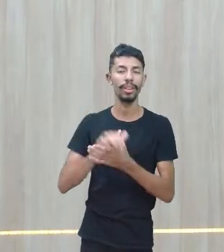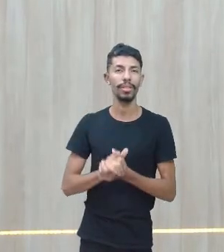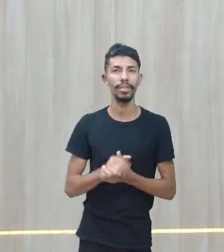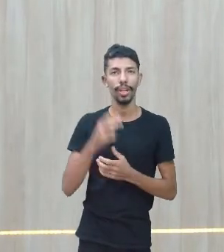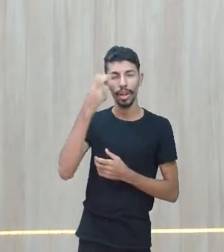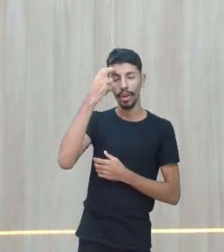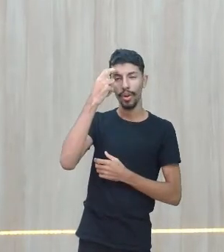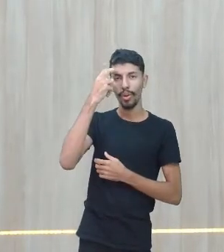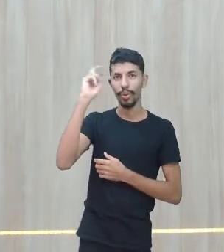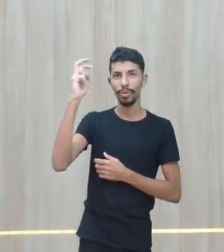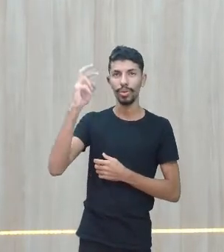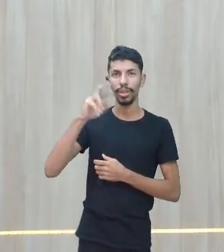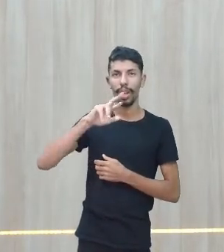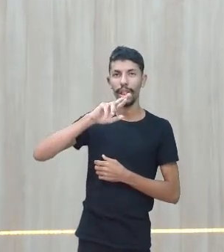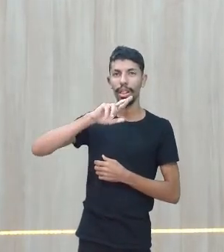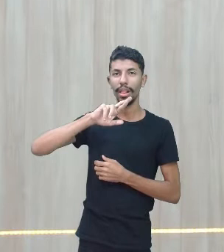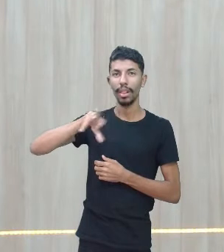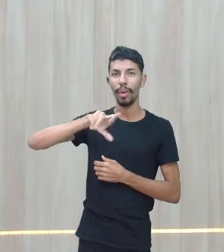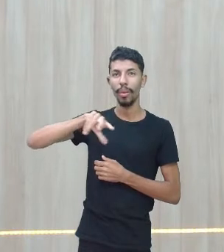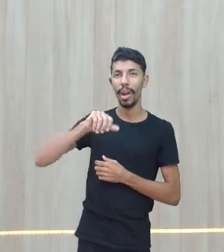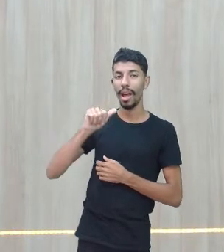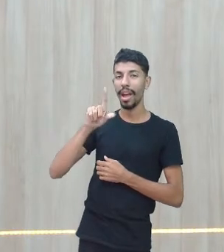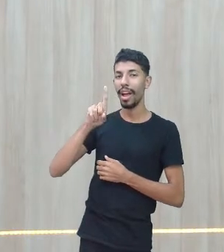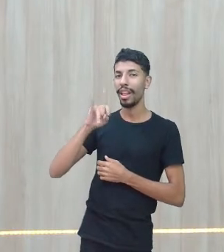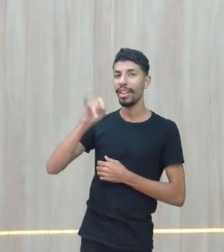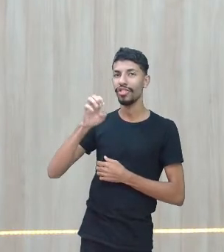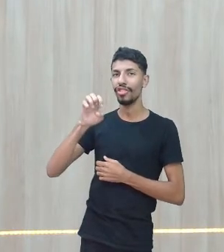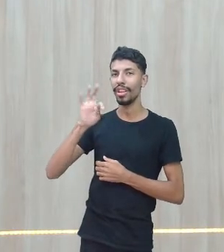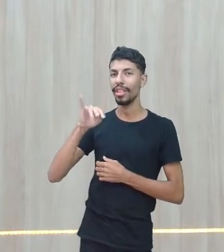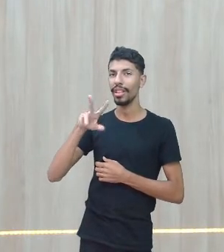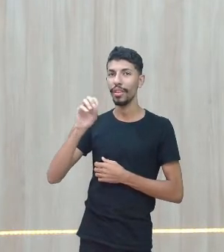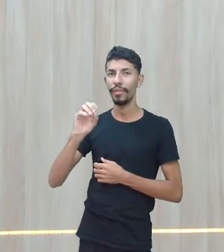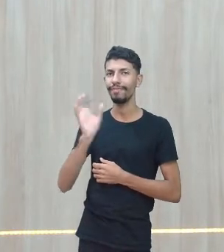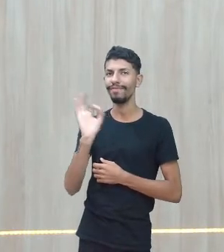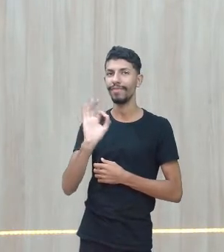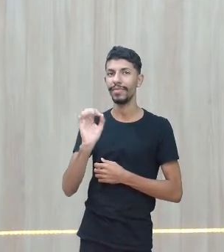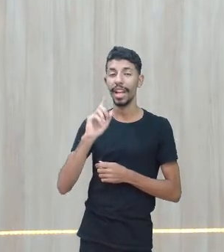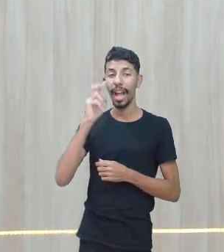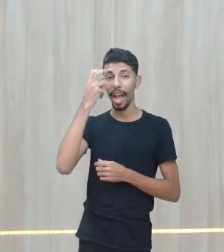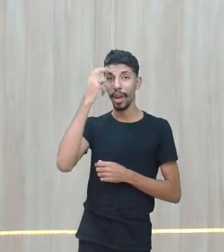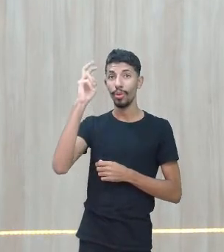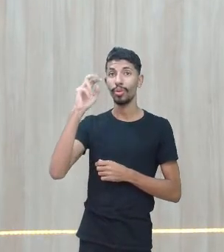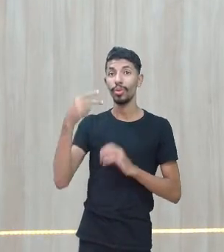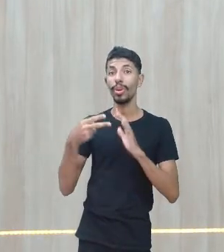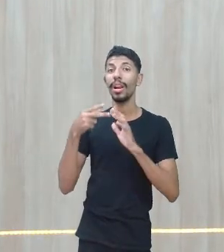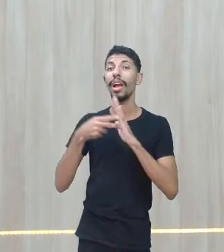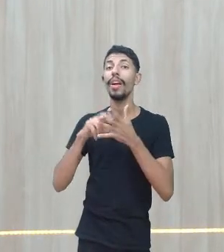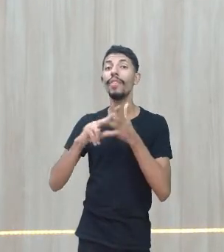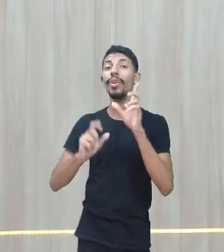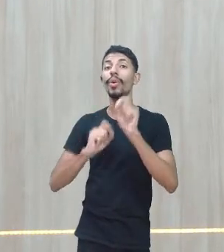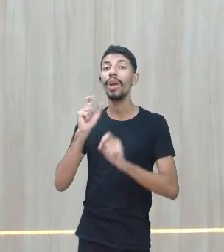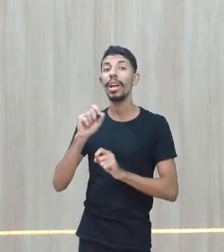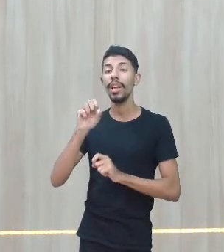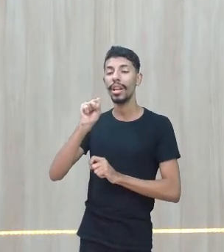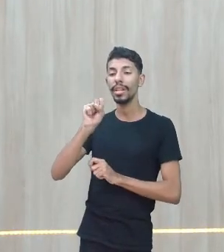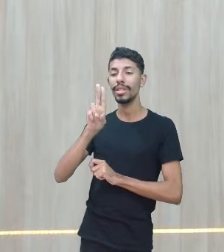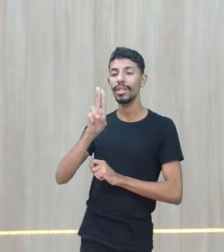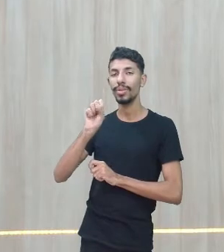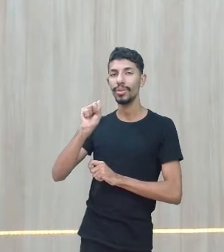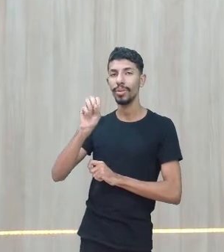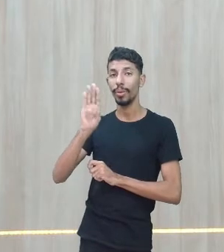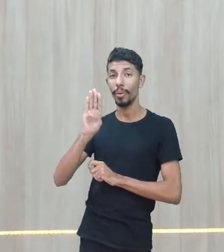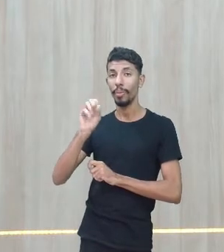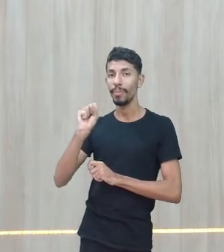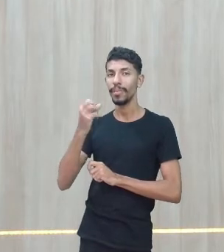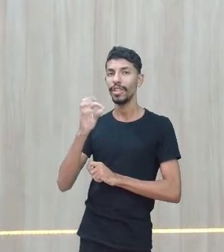a cultura, ela não é um adjetivo. A cultura, ela é um substantivo. Ou seja, a cultura,